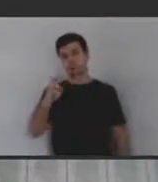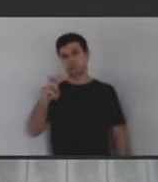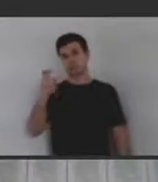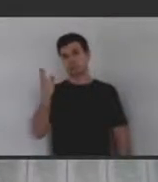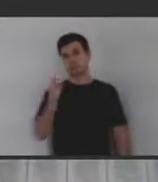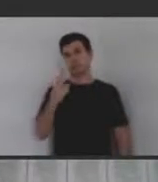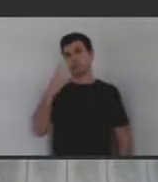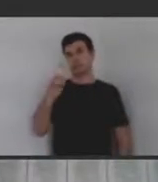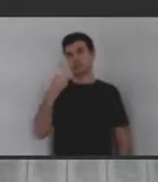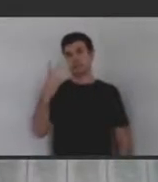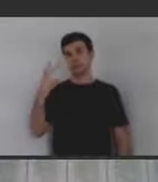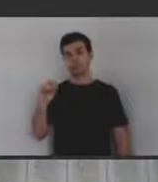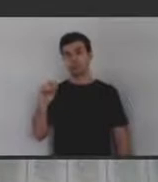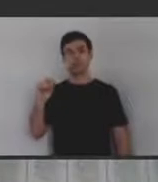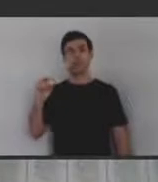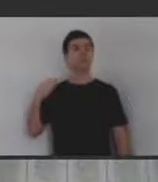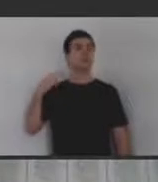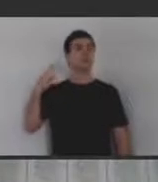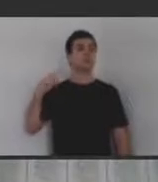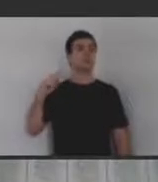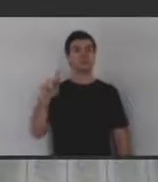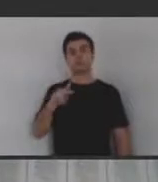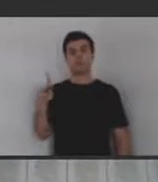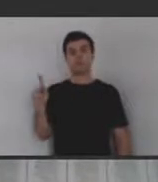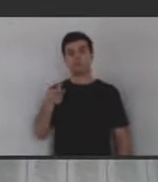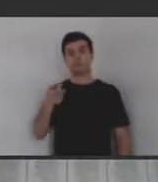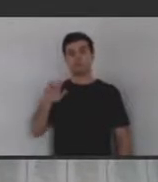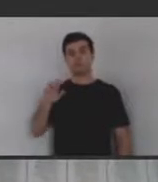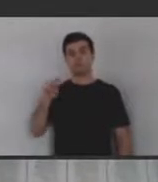145/2020. Vereador professor Edinho.